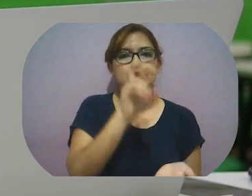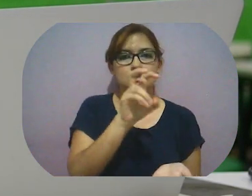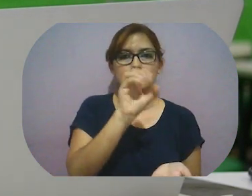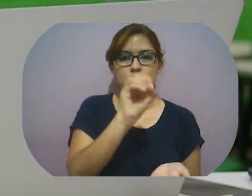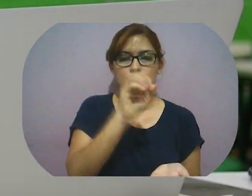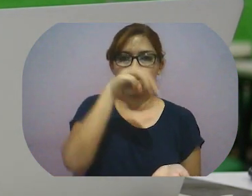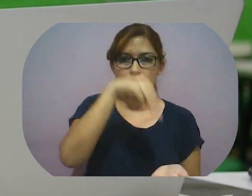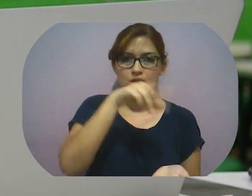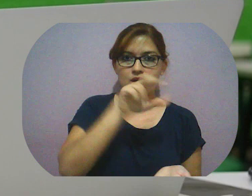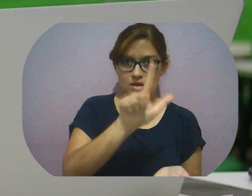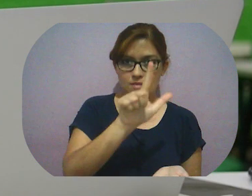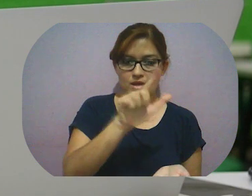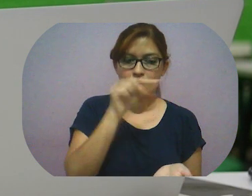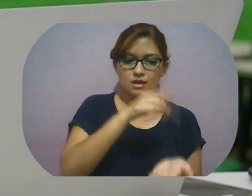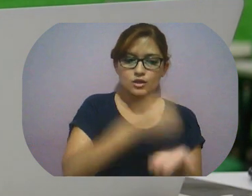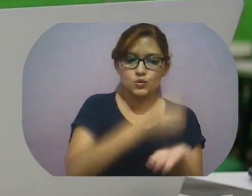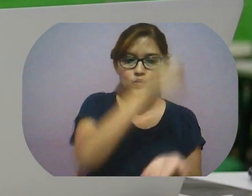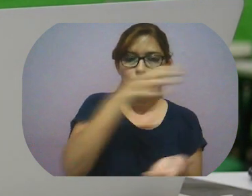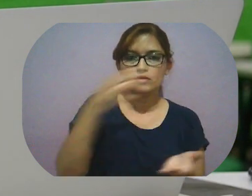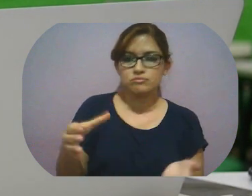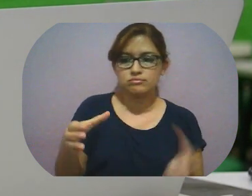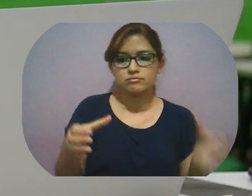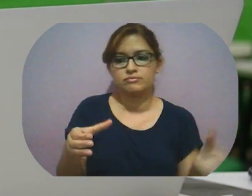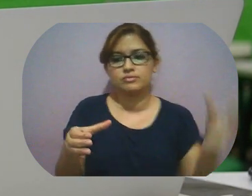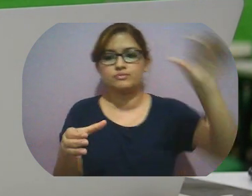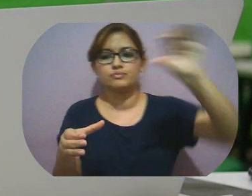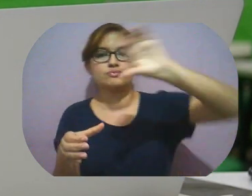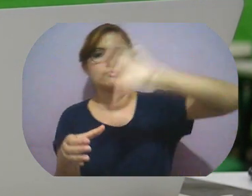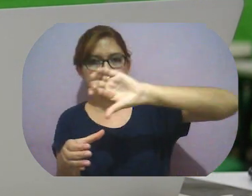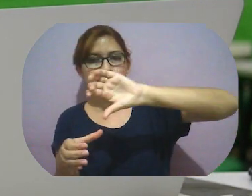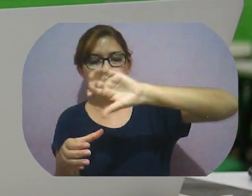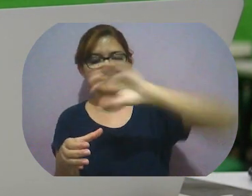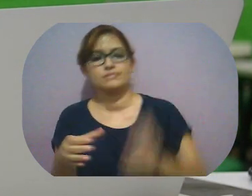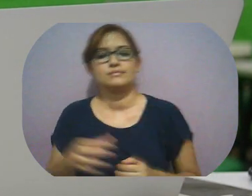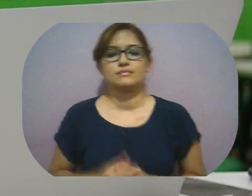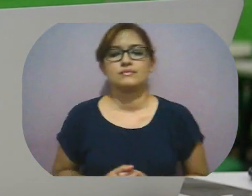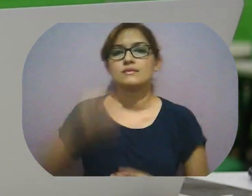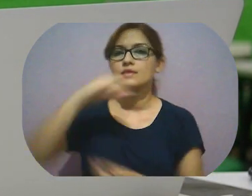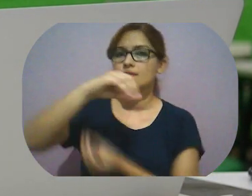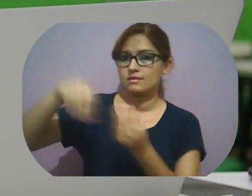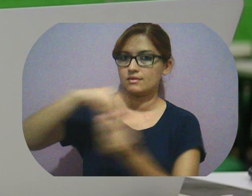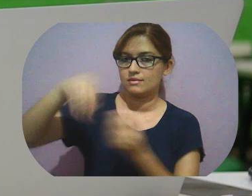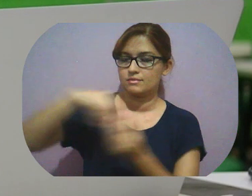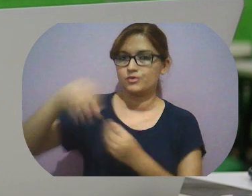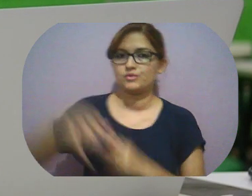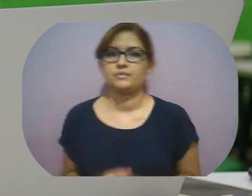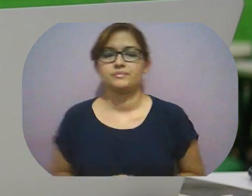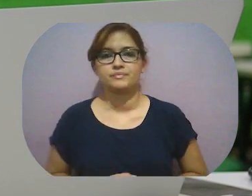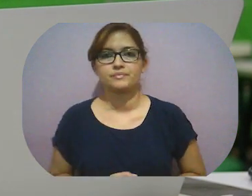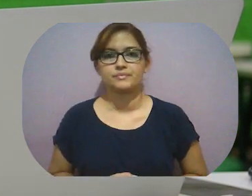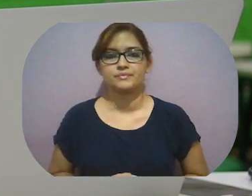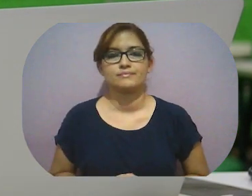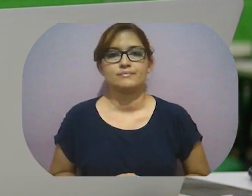e aí vou acrescentar agora a solução de água sanitária a